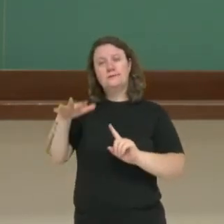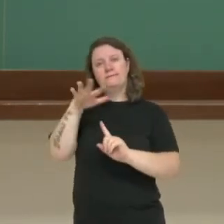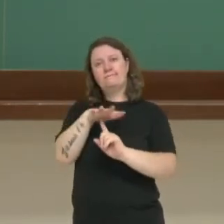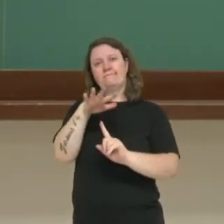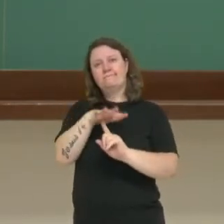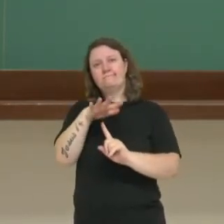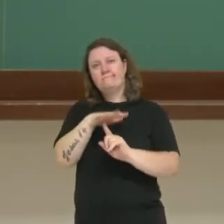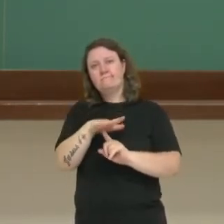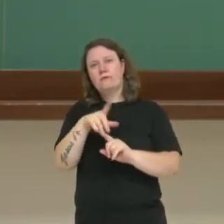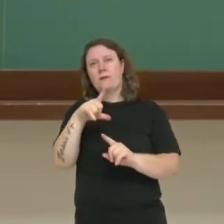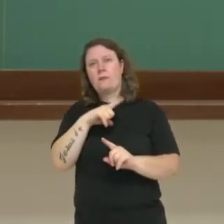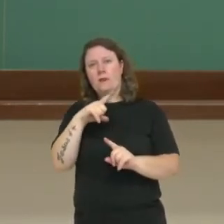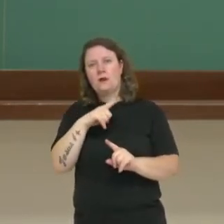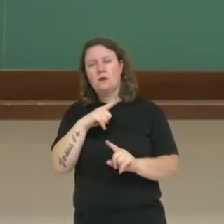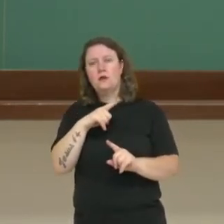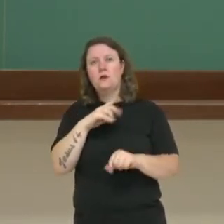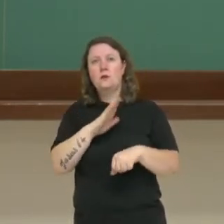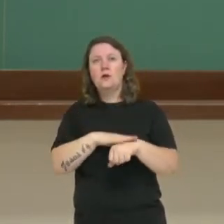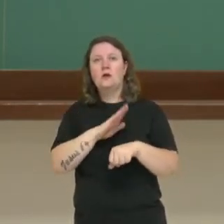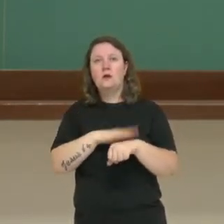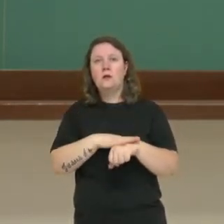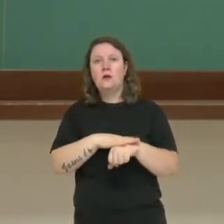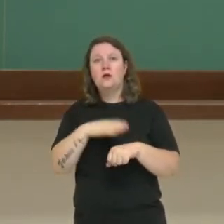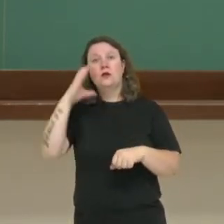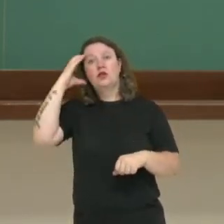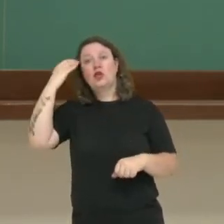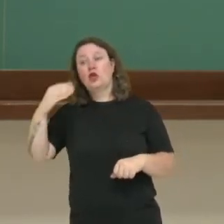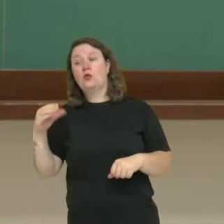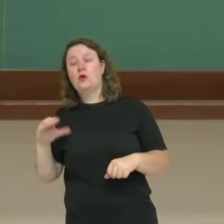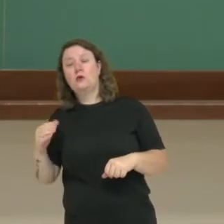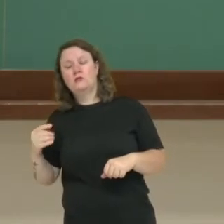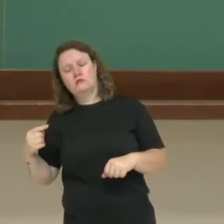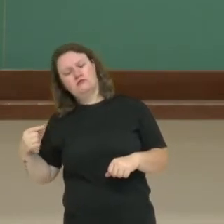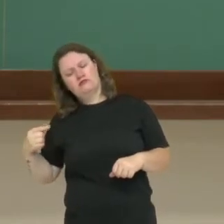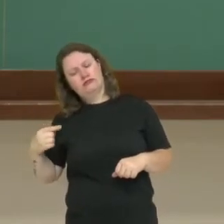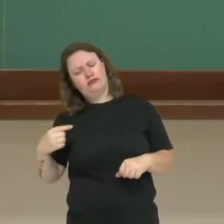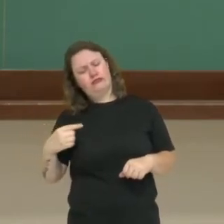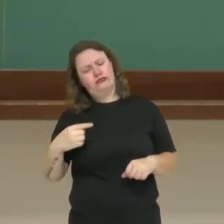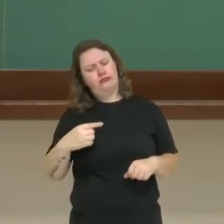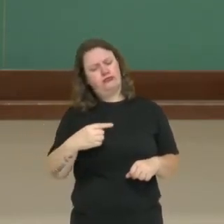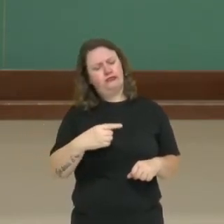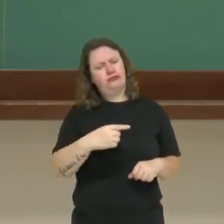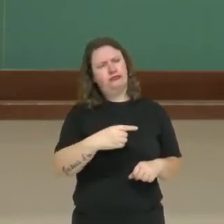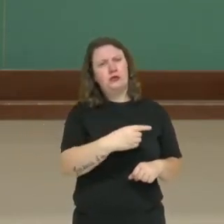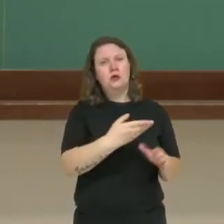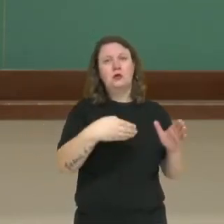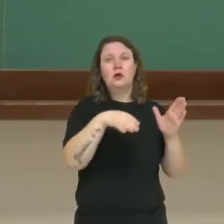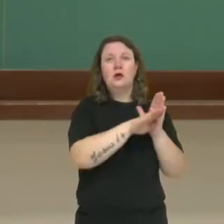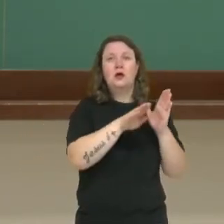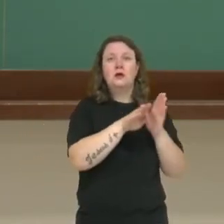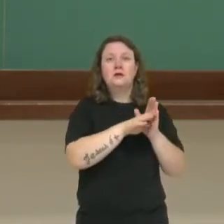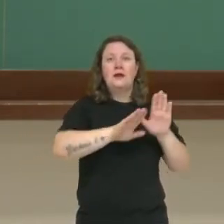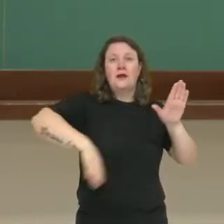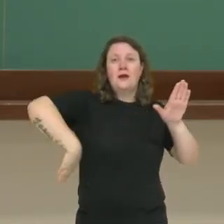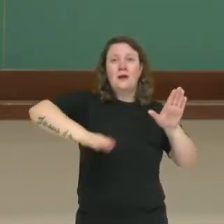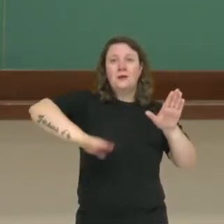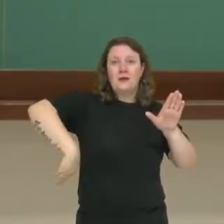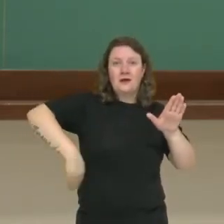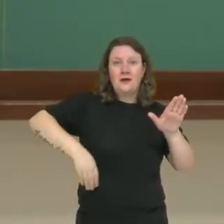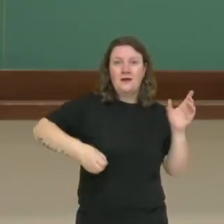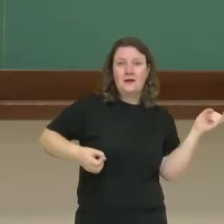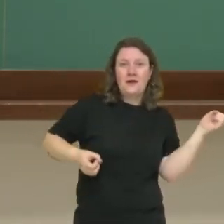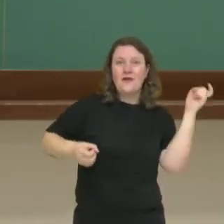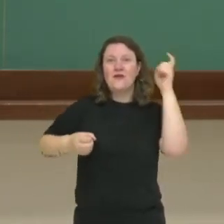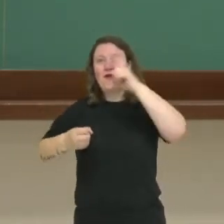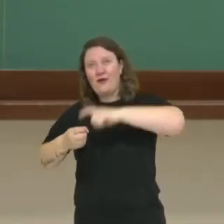uma etapa que os atletas saíam de Curitiba e percorriam o trajeto até o litoral e depois ainda tinham